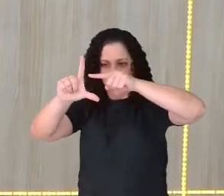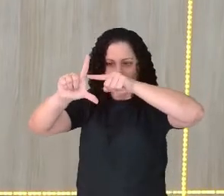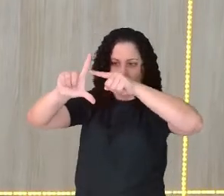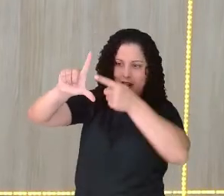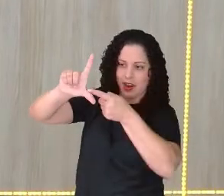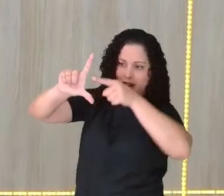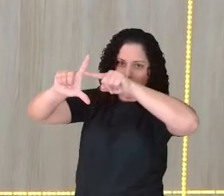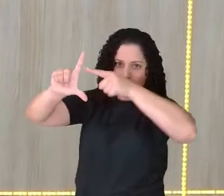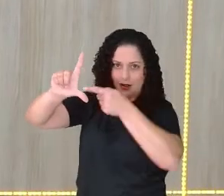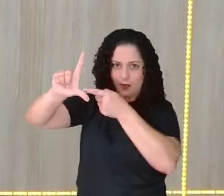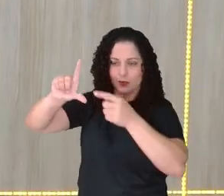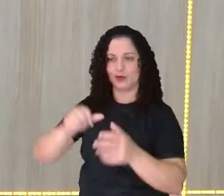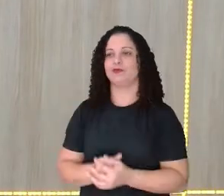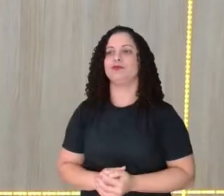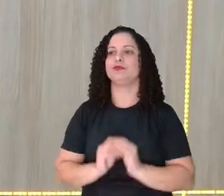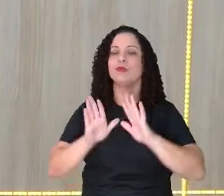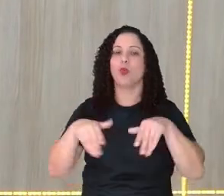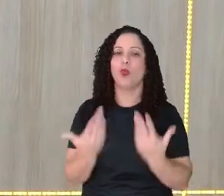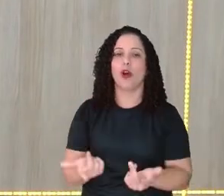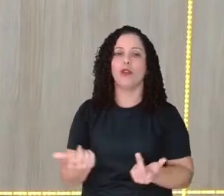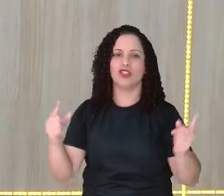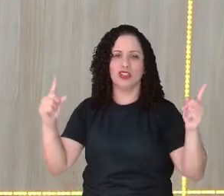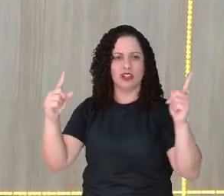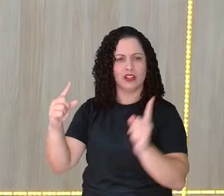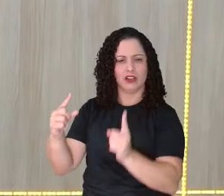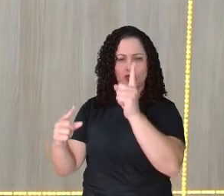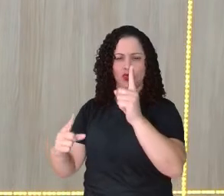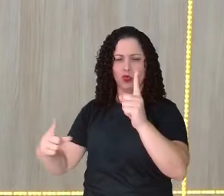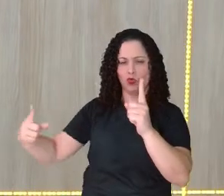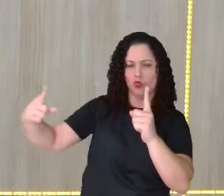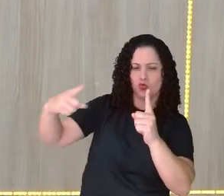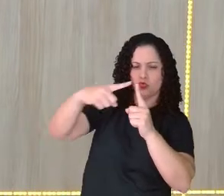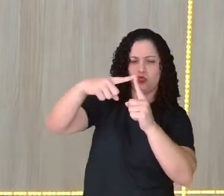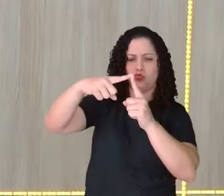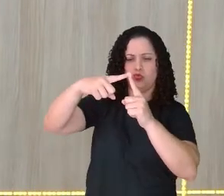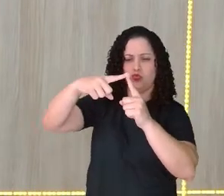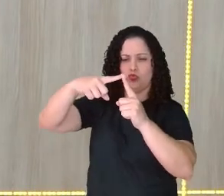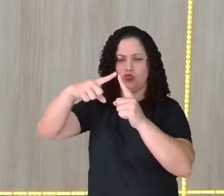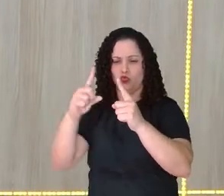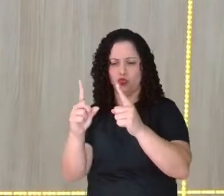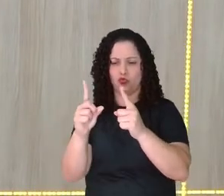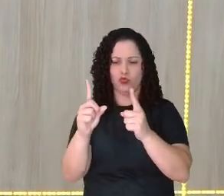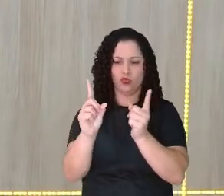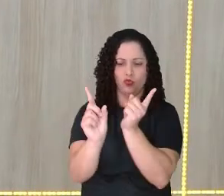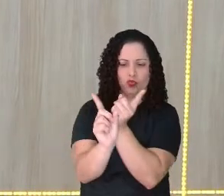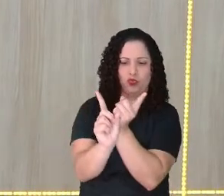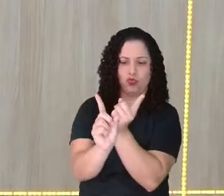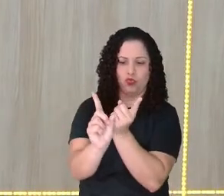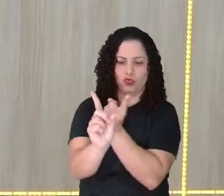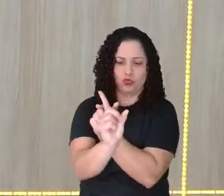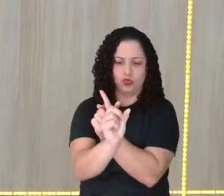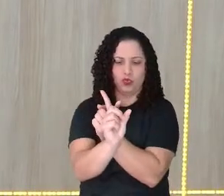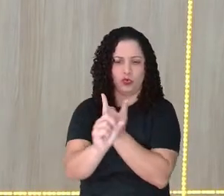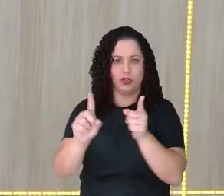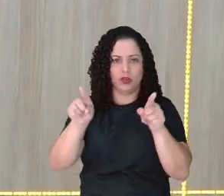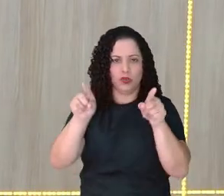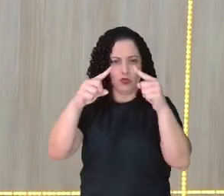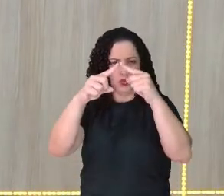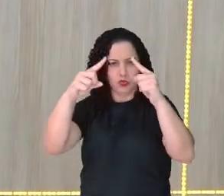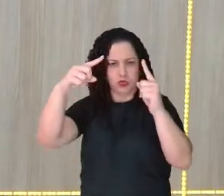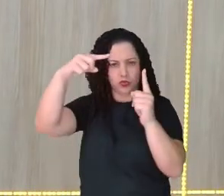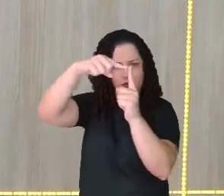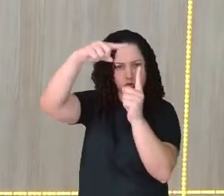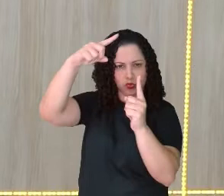juntando elas, tá? Pode notar que a gente vai formando aí vários ângulos, tá? Porque a gente pensa apenas